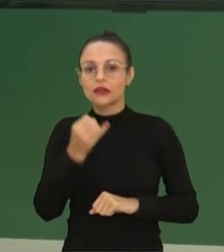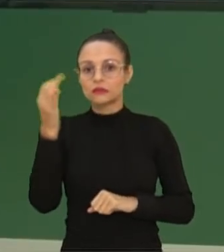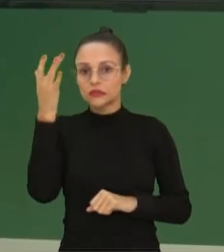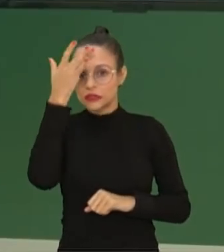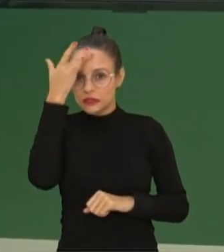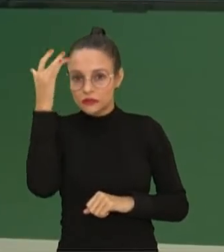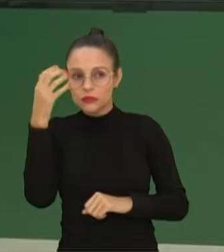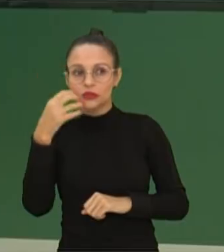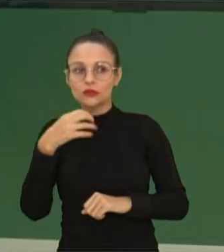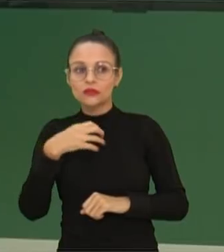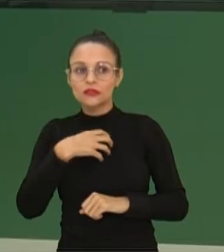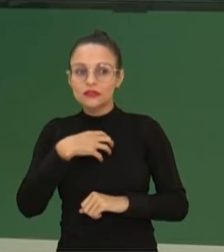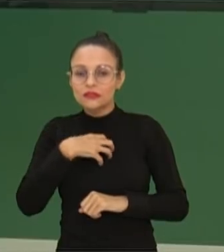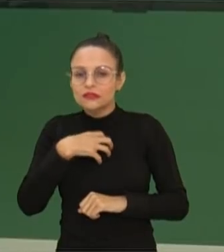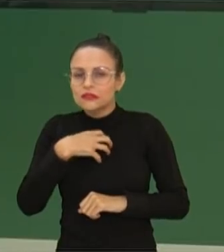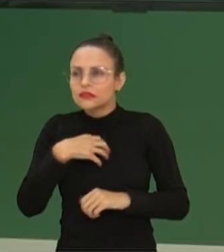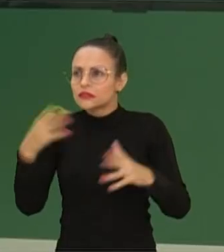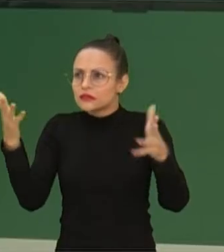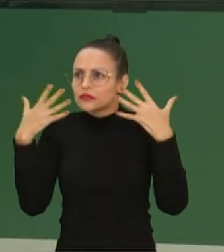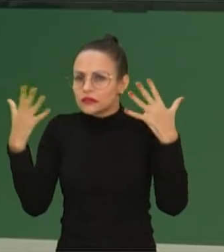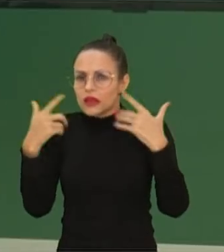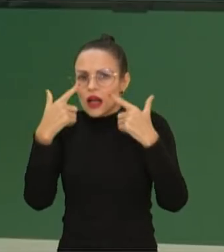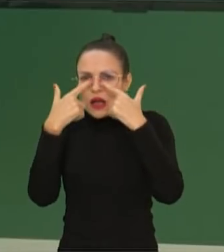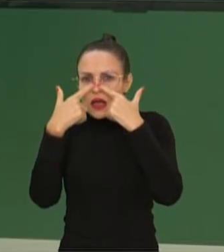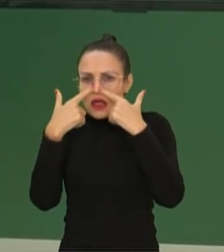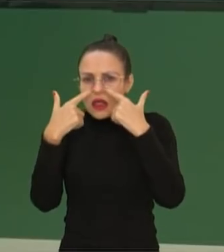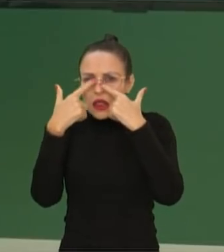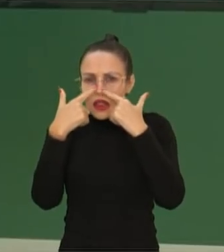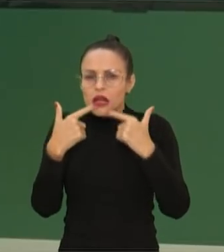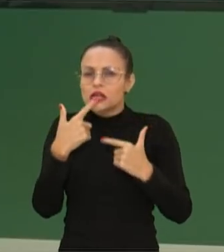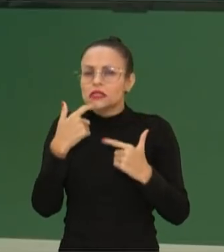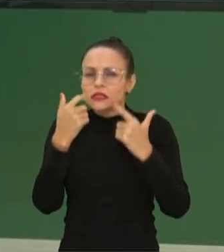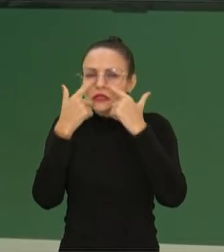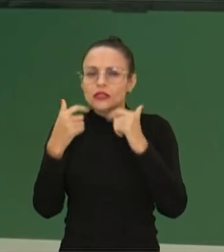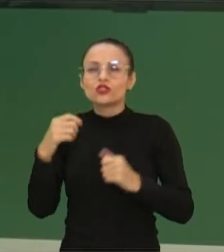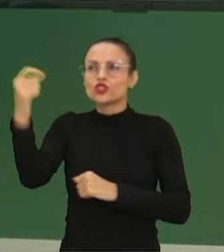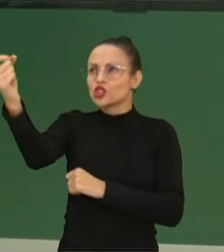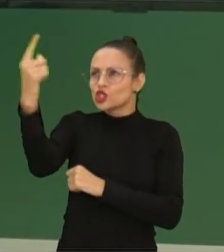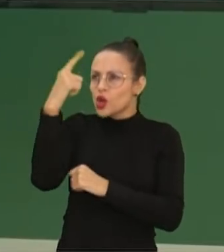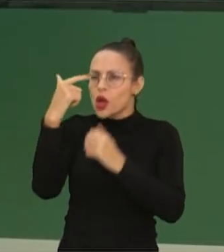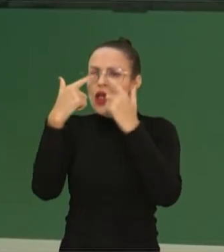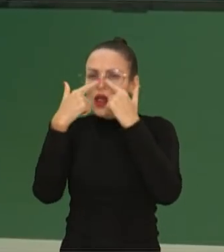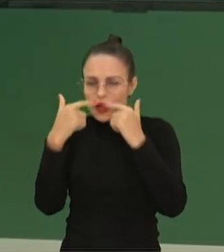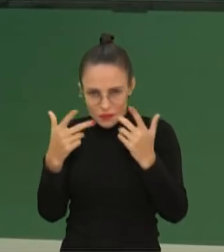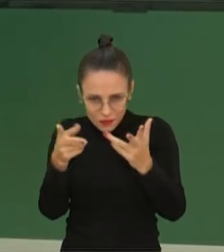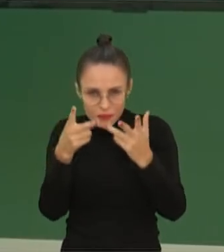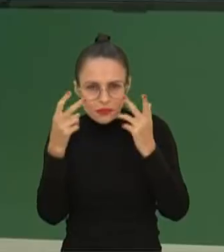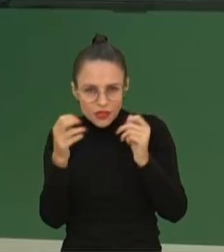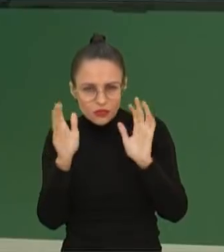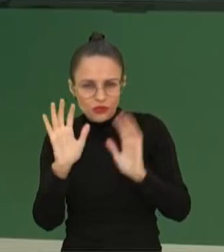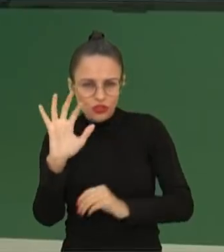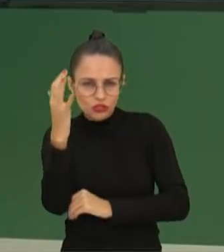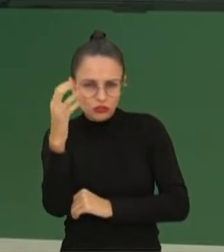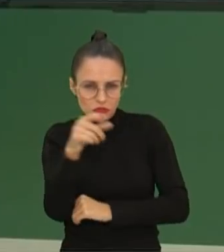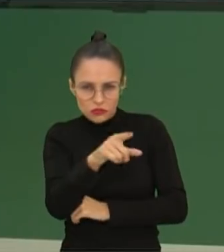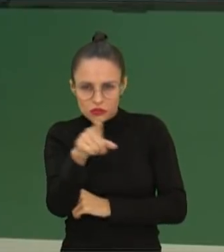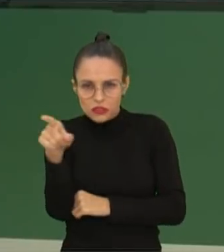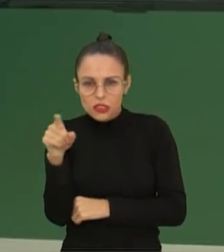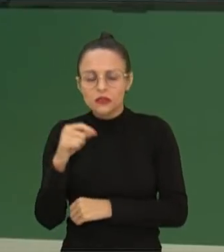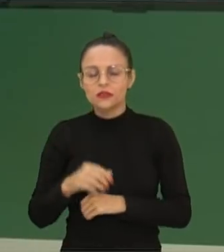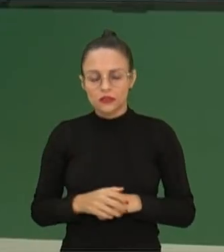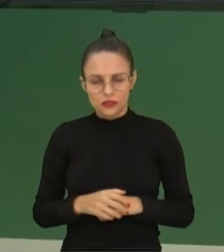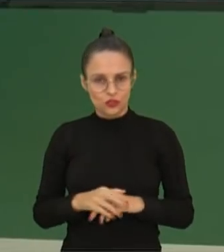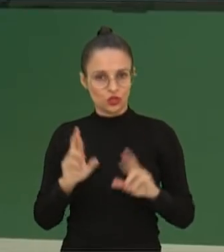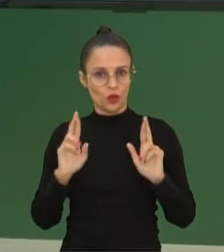calor sangramento no nariz, de ficar muito no sol, tá? Já percebeu? Já aconteceu isso com você alguma